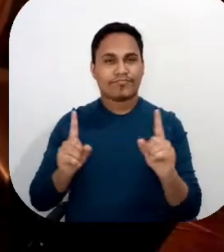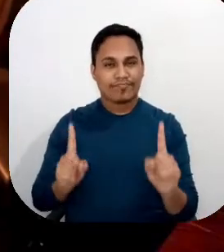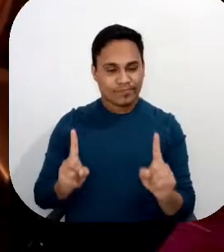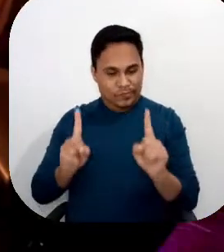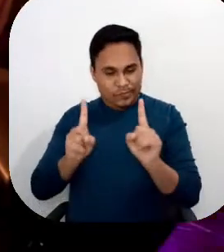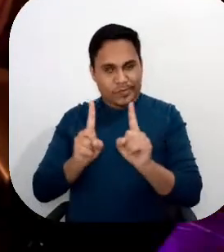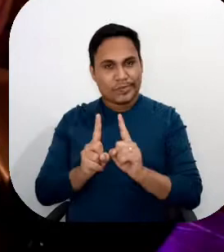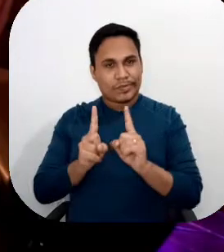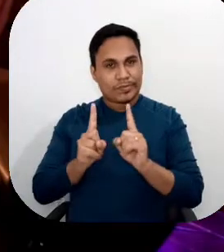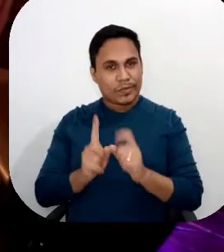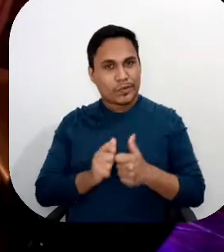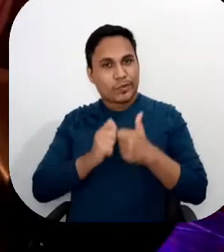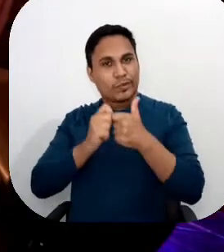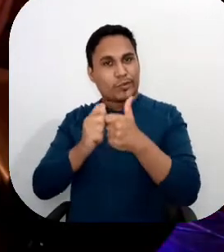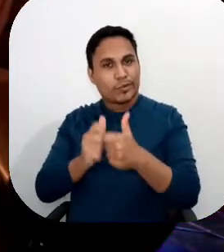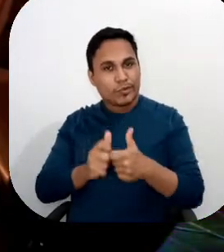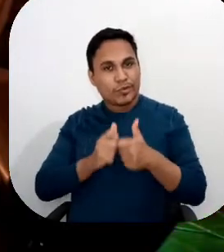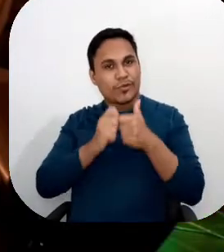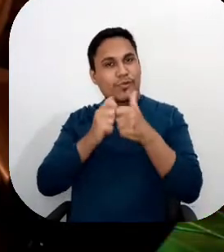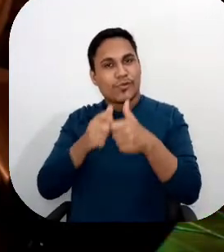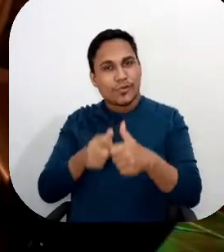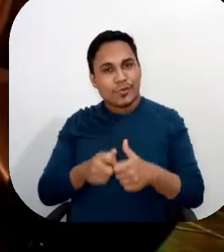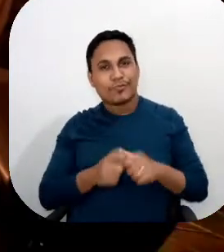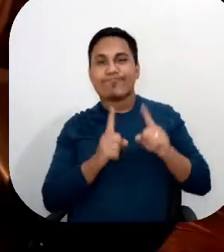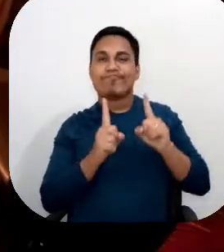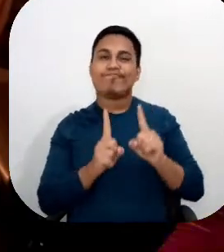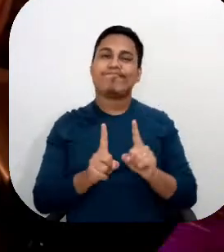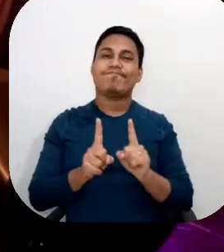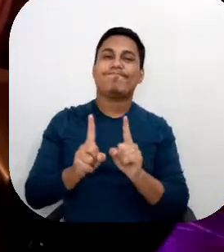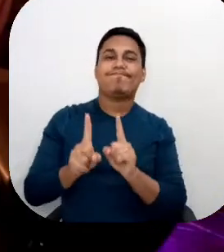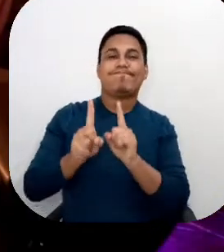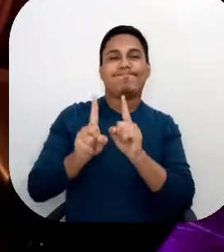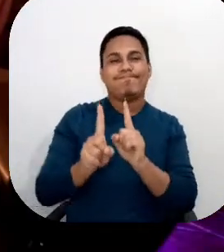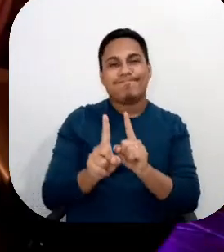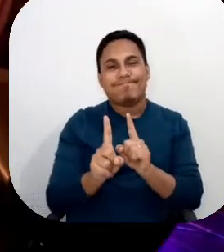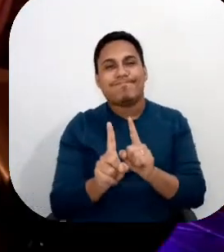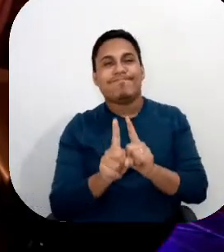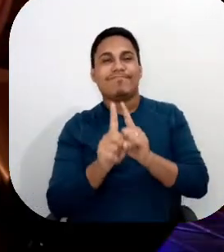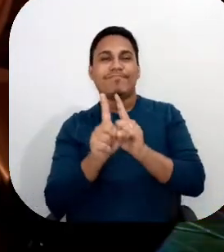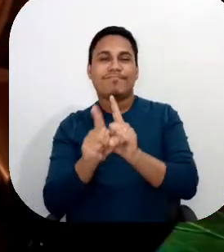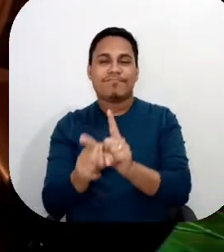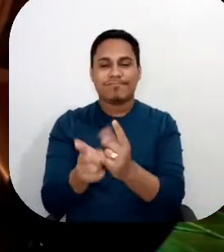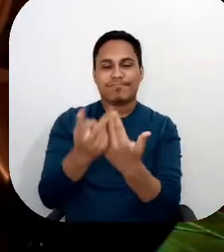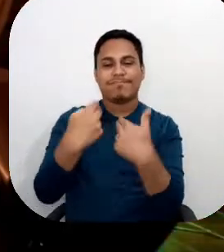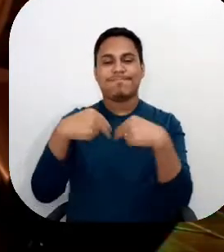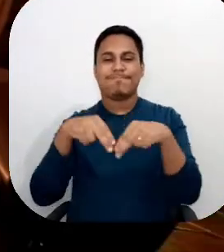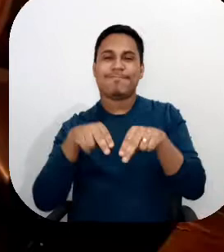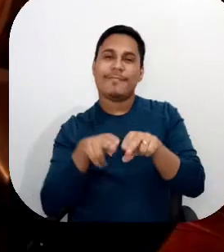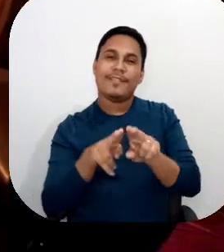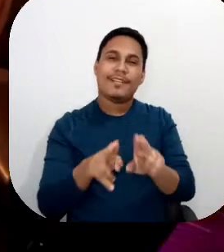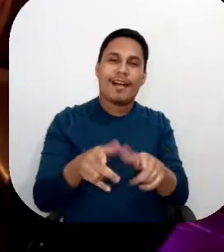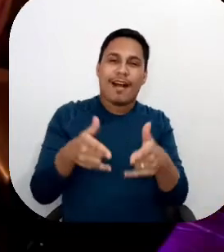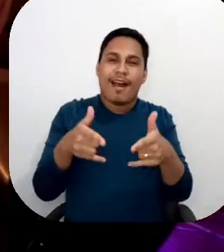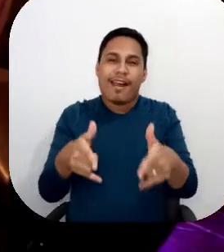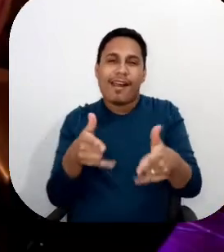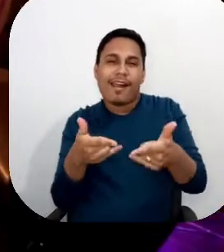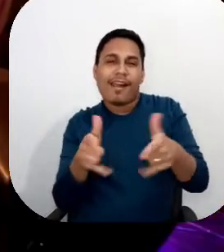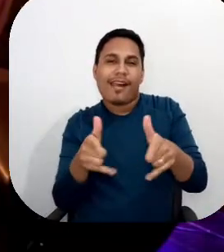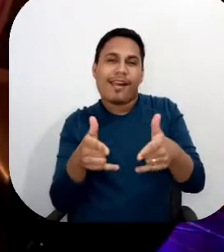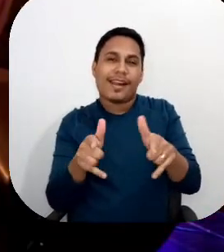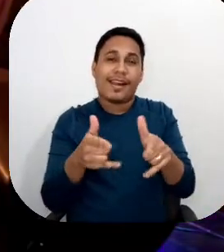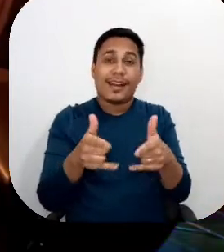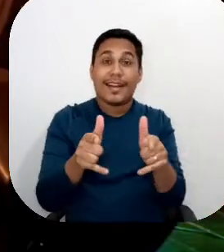queimamos a largada, como queimamos na cama. Só diga que